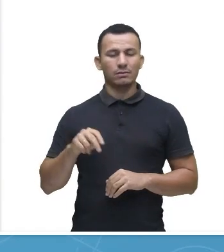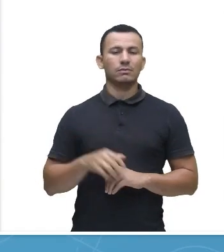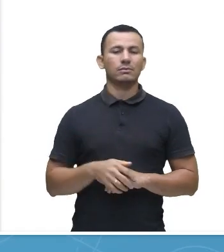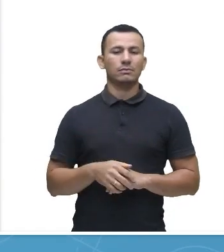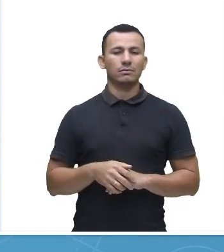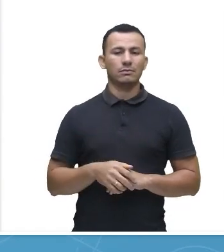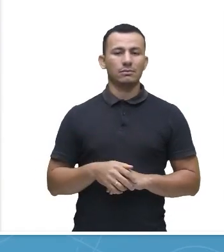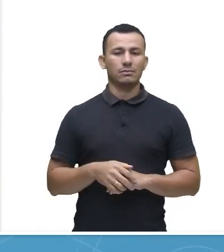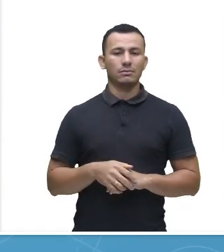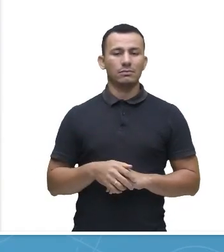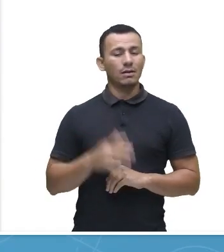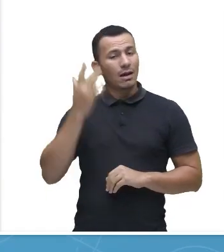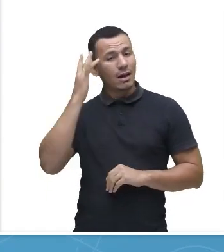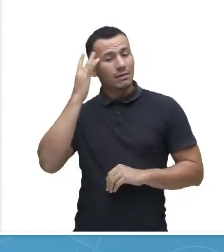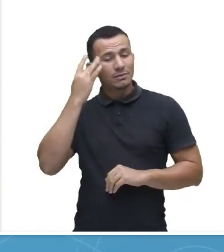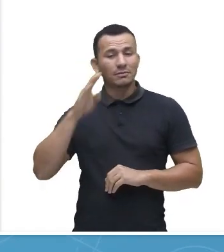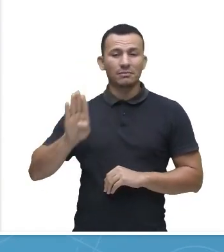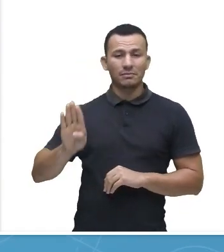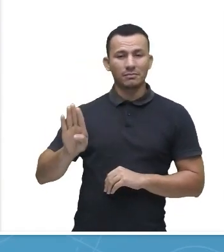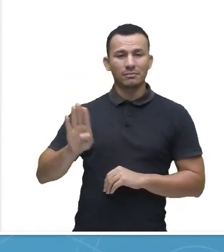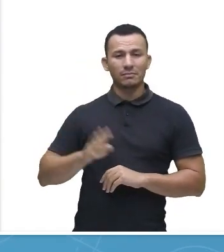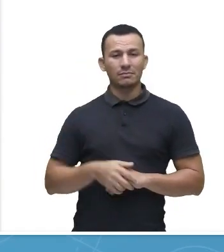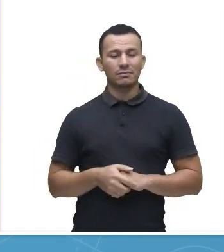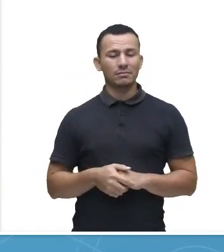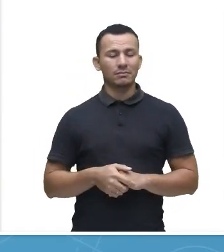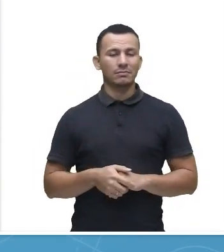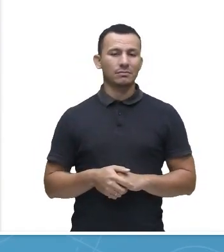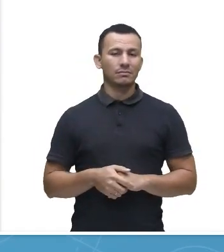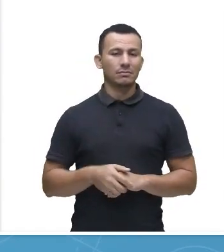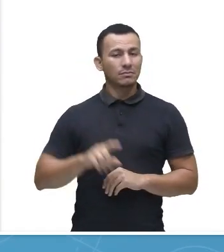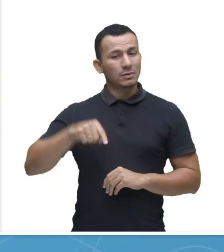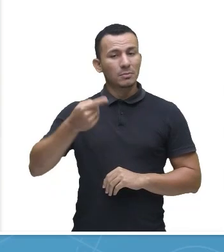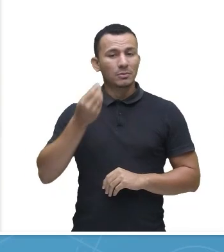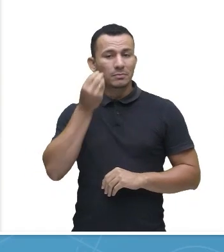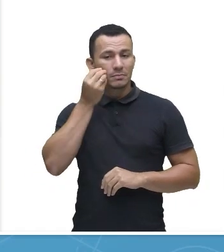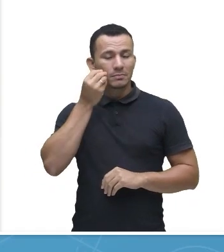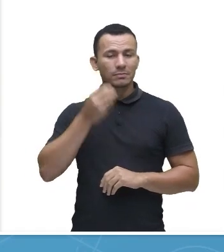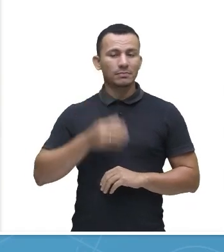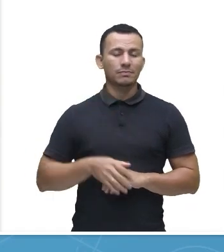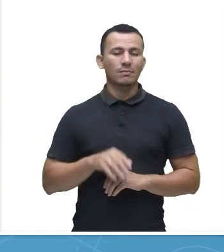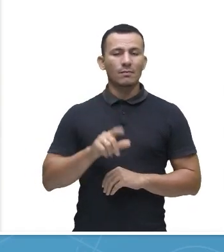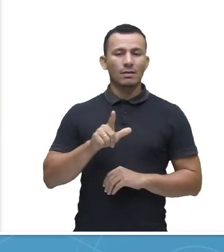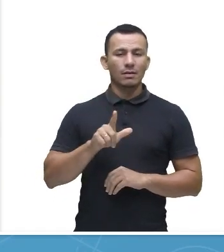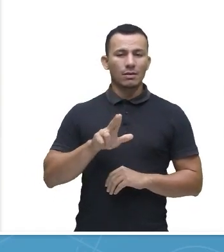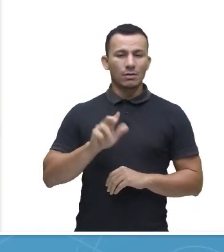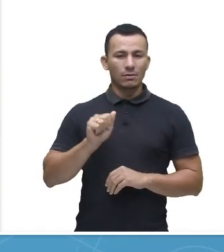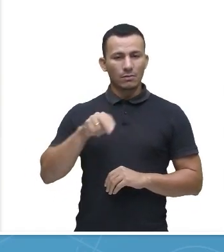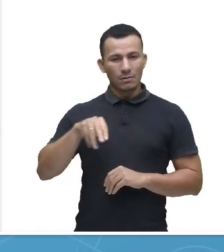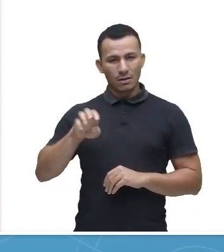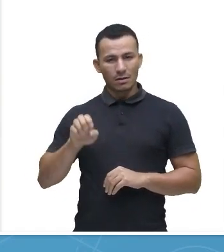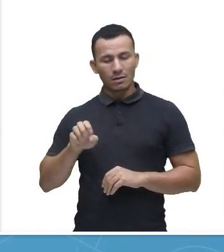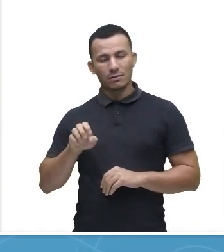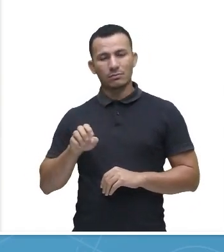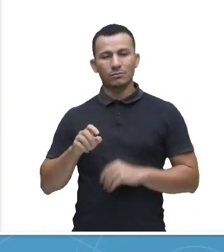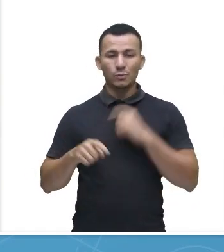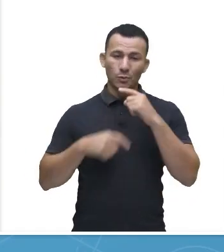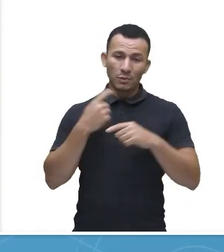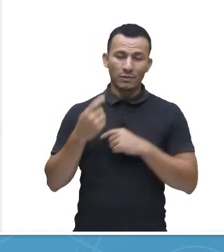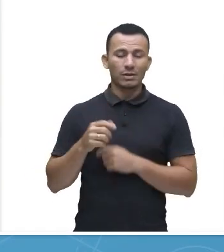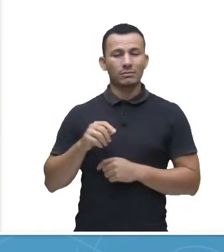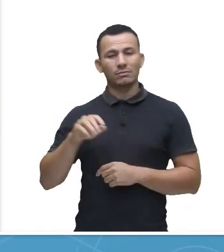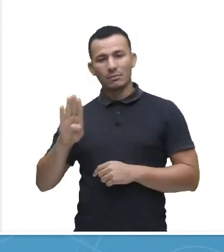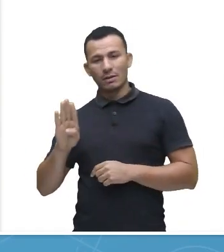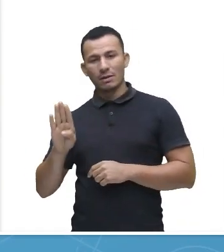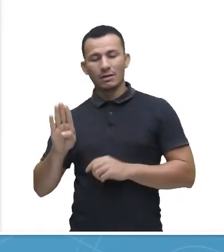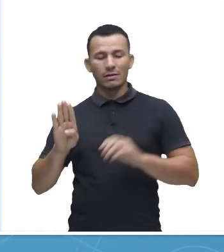A Adria respondeu que acha que é a letra B. Essa era a Adria. Vamos ver daqui a pouco. A Luane está dividida entre a letra B